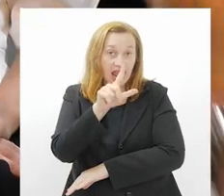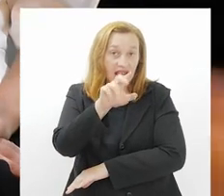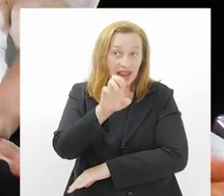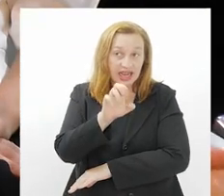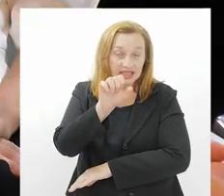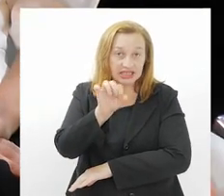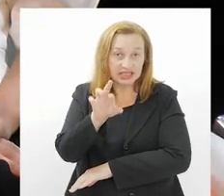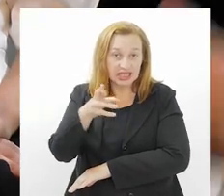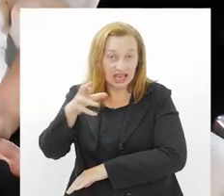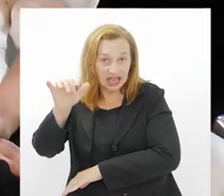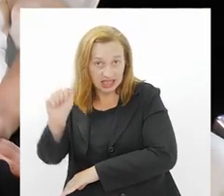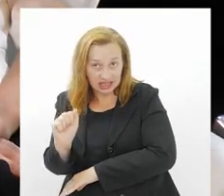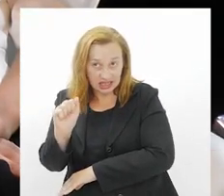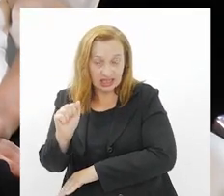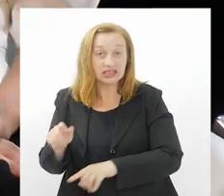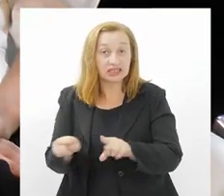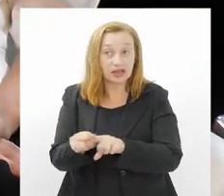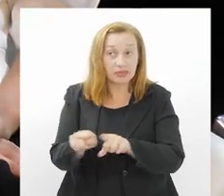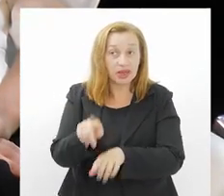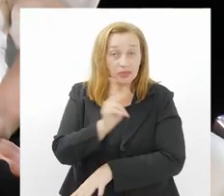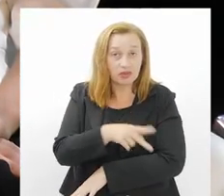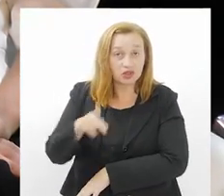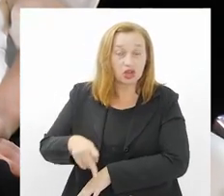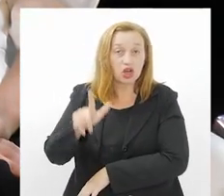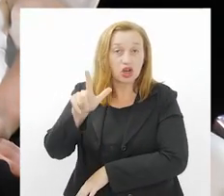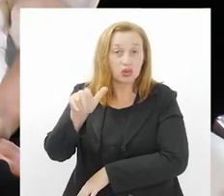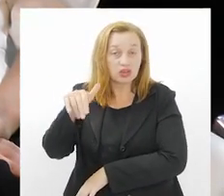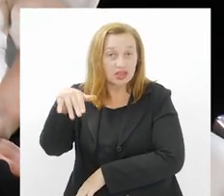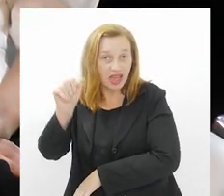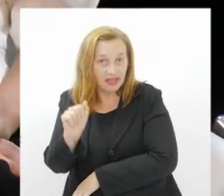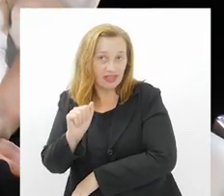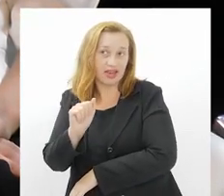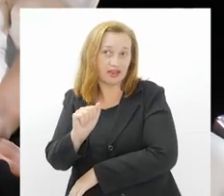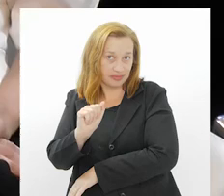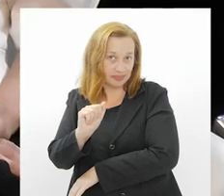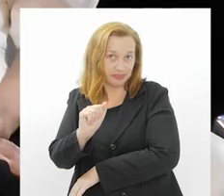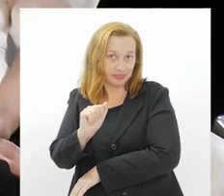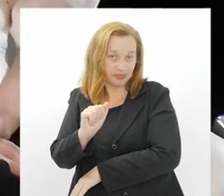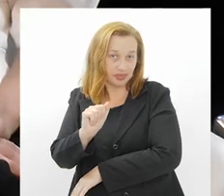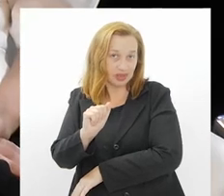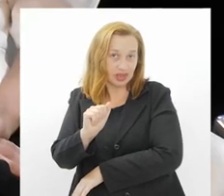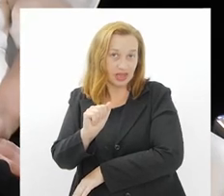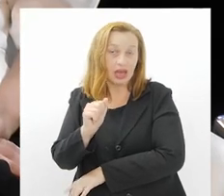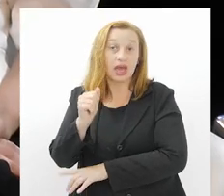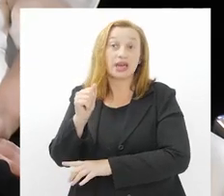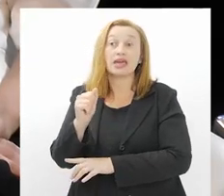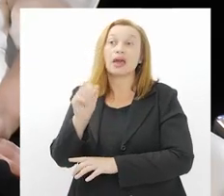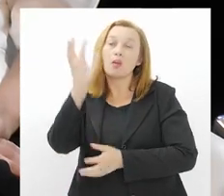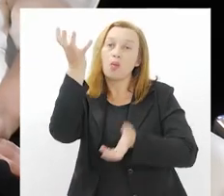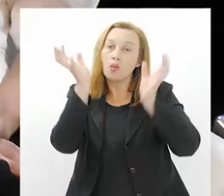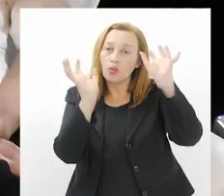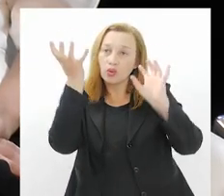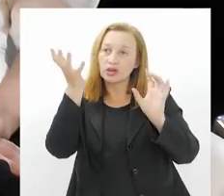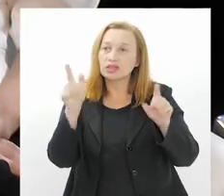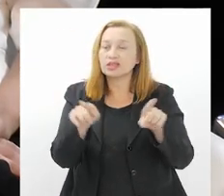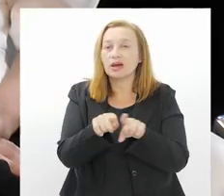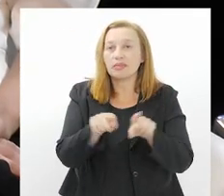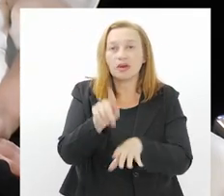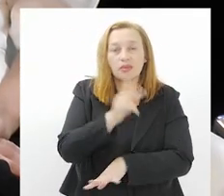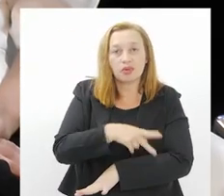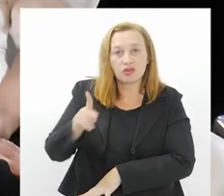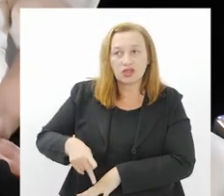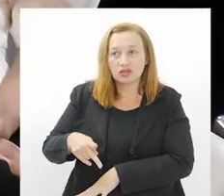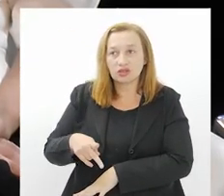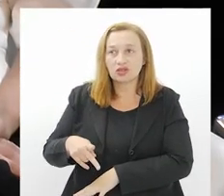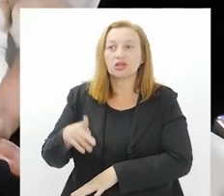da área de oceanografia, e a professora Luciana Prado, que é... meteorologista e também professora da